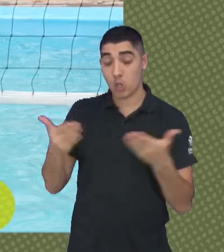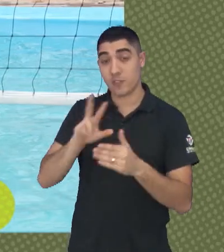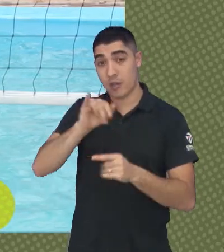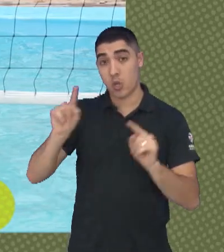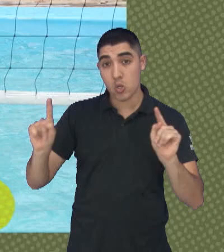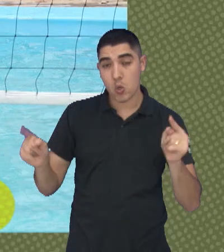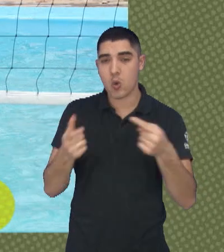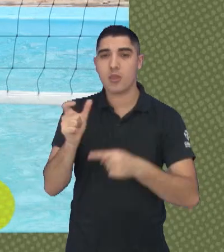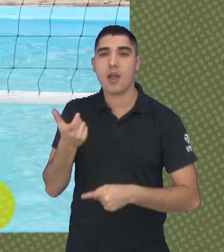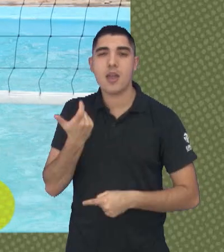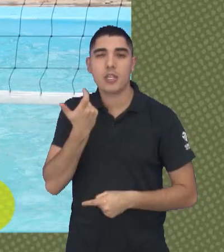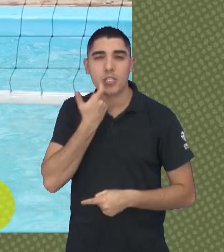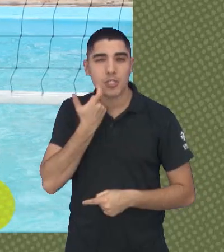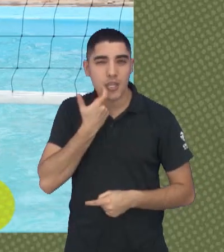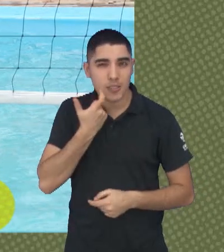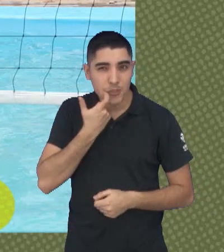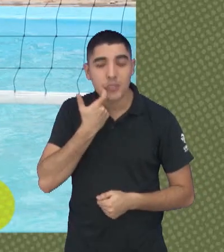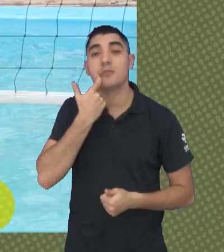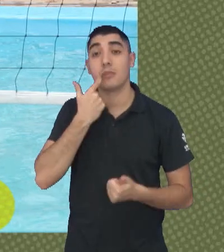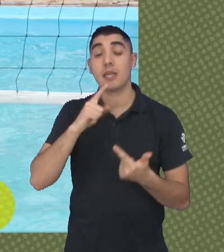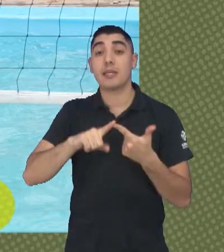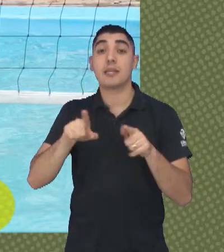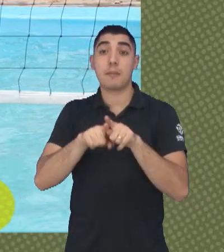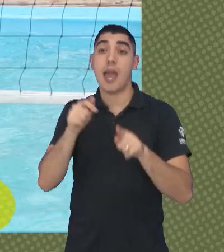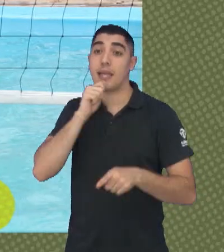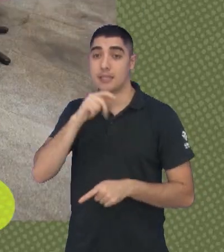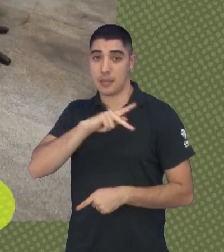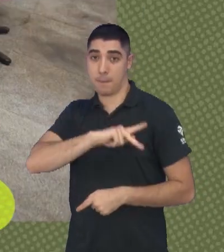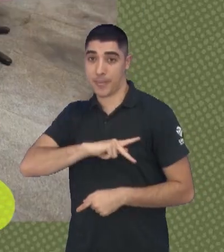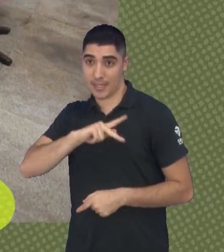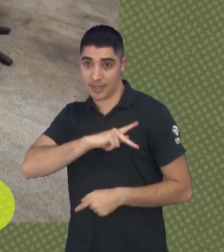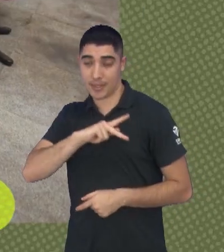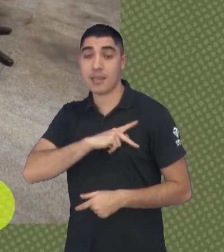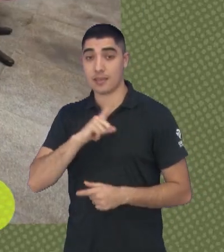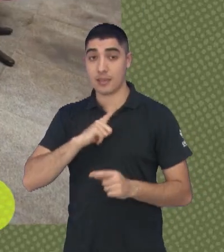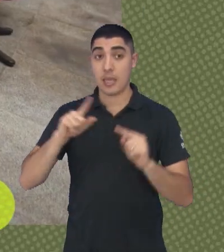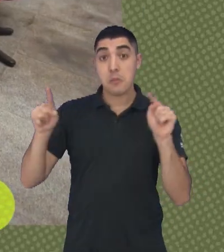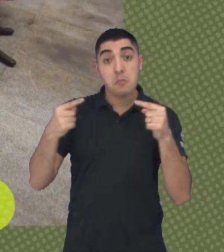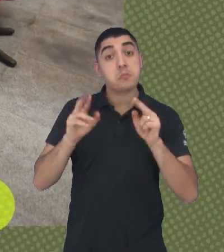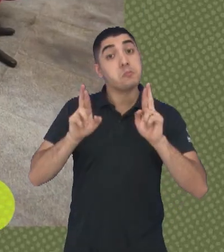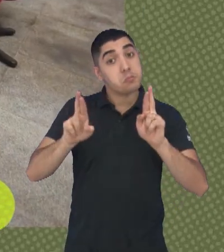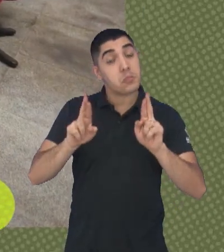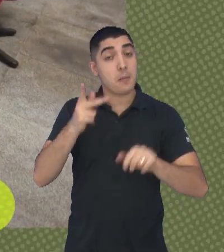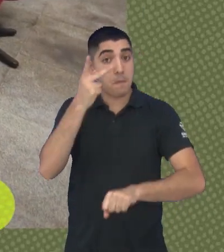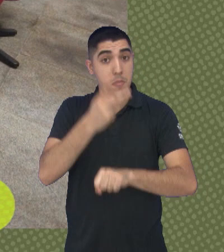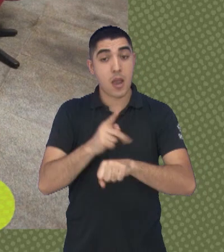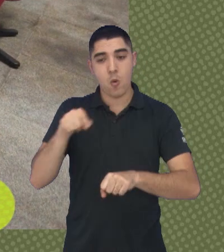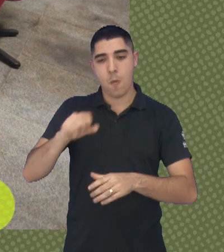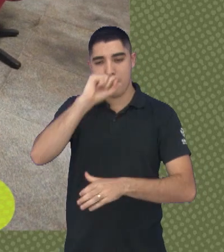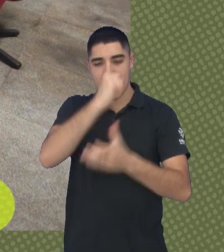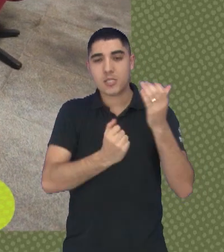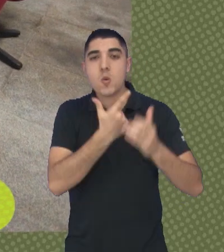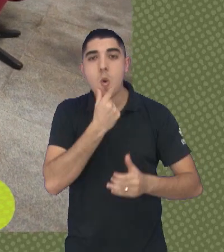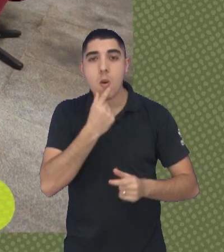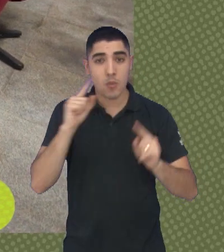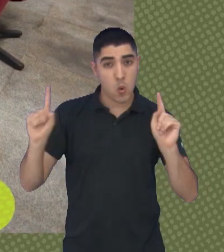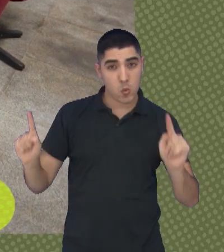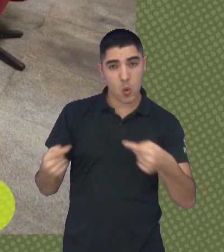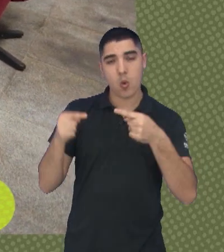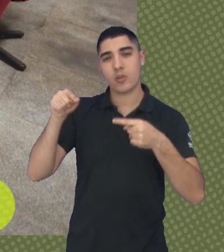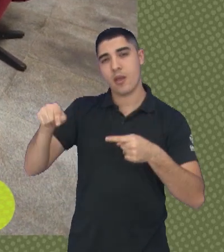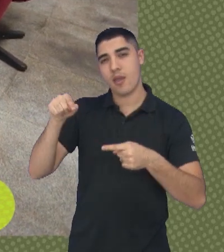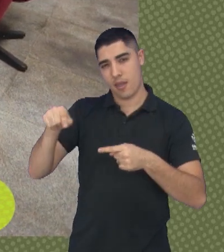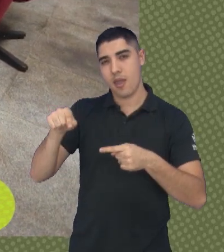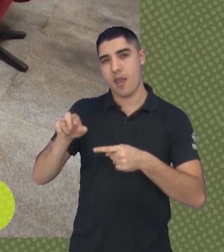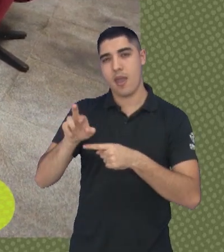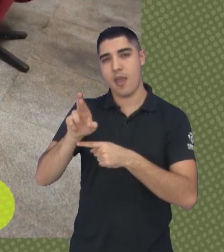feminino sub-21 contra Pinda, garantindo pelo menos mais 2 medalhas de prata. O basquete masculino enfrenta Rio Claro na disputa